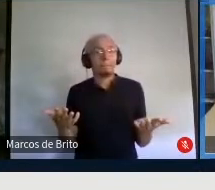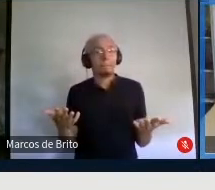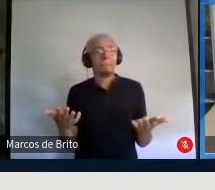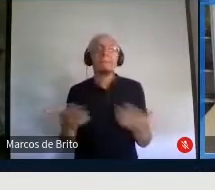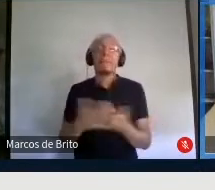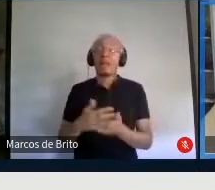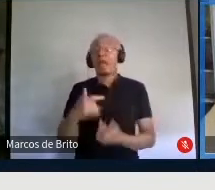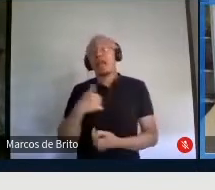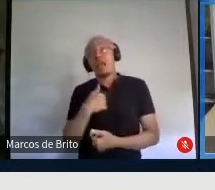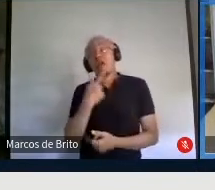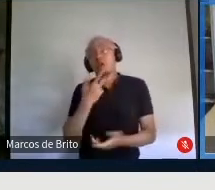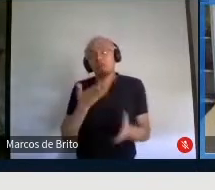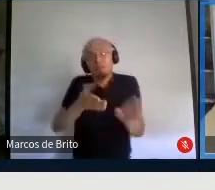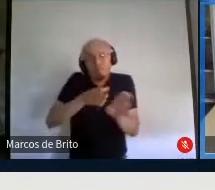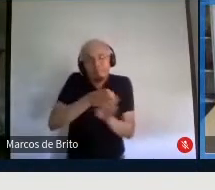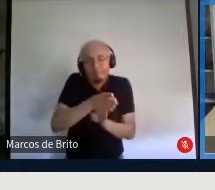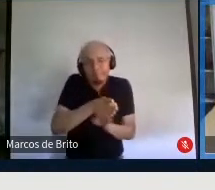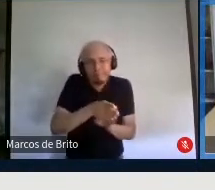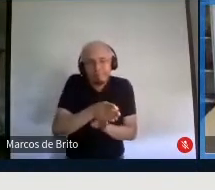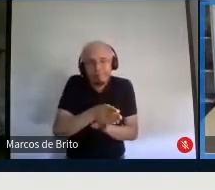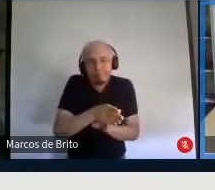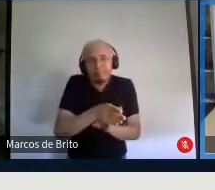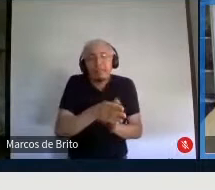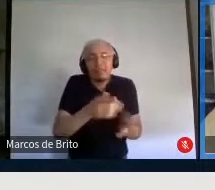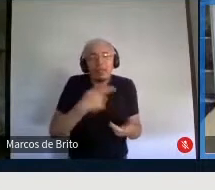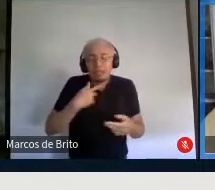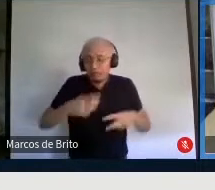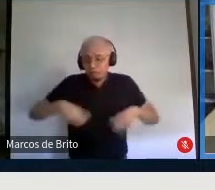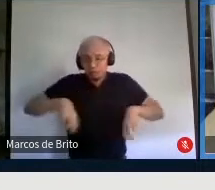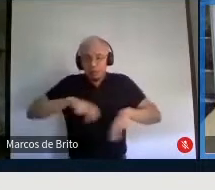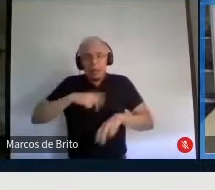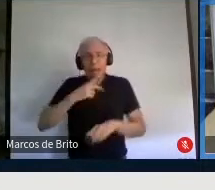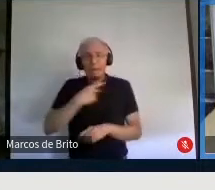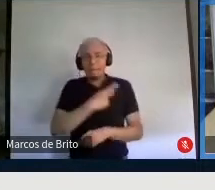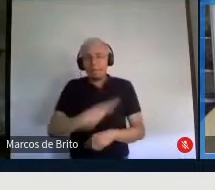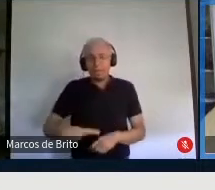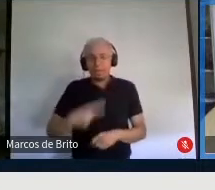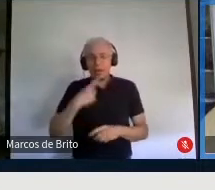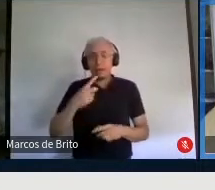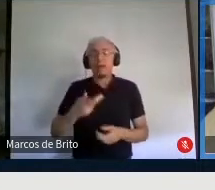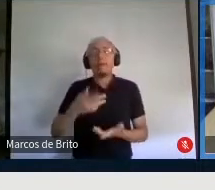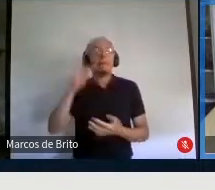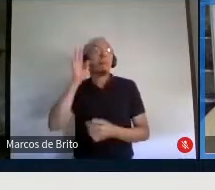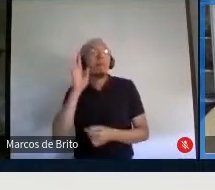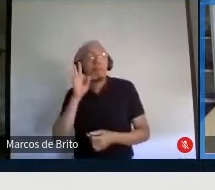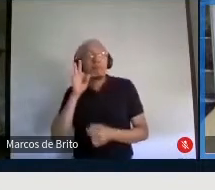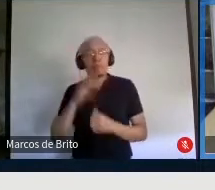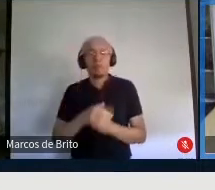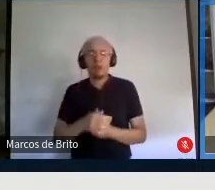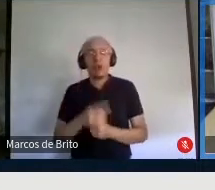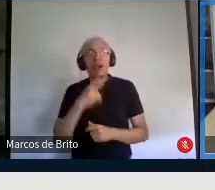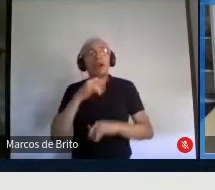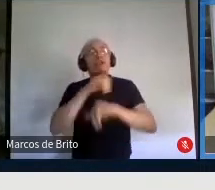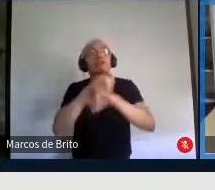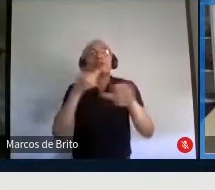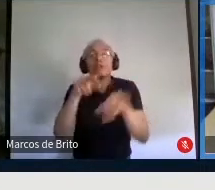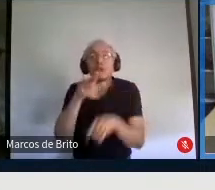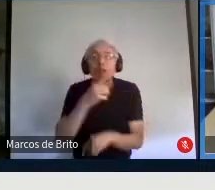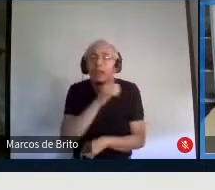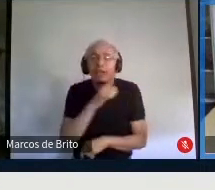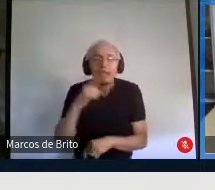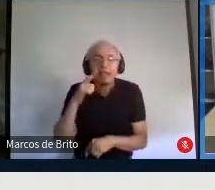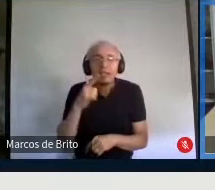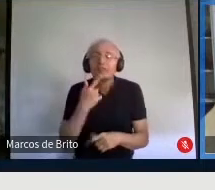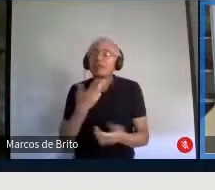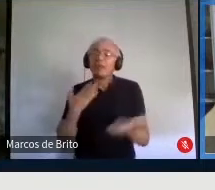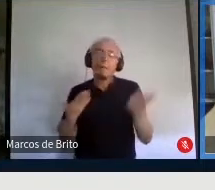eu como orientadora, hoje presidindo a mesa, Patrícia Tuxi dos Santos, digo a você, Lira, que a sua dissertação